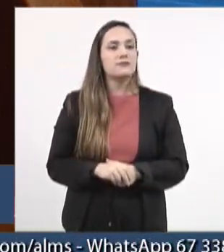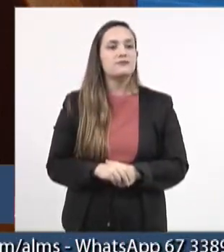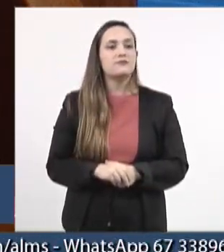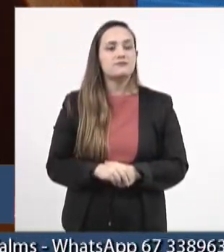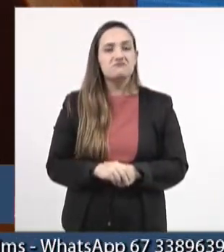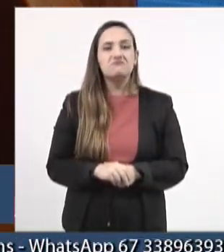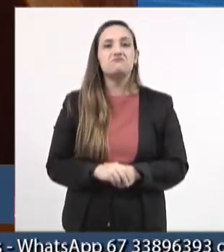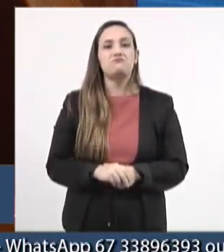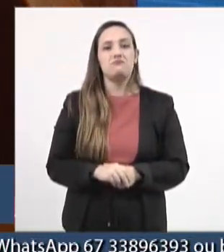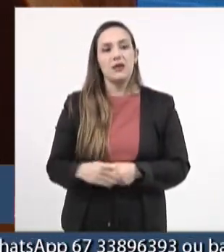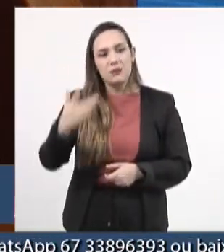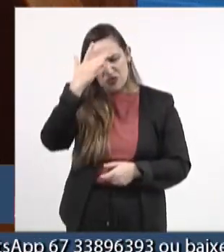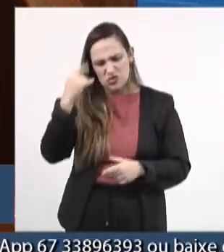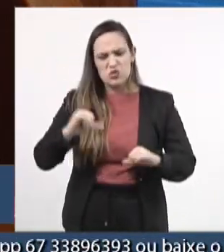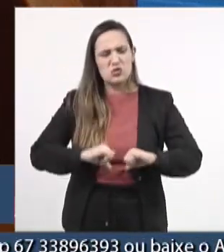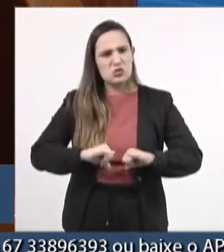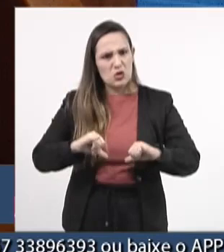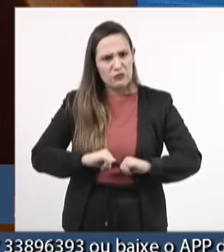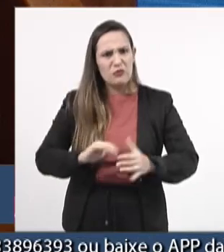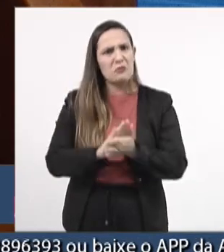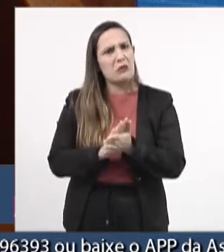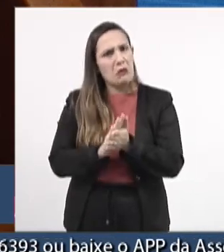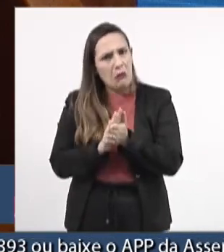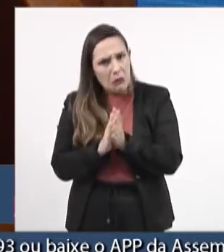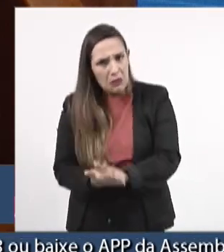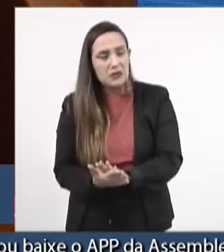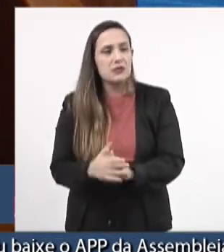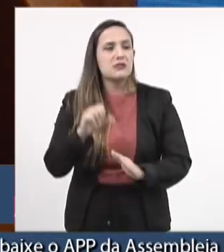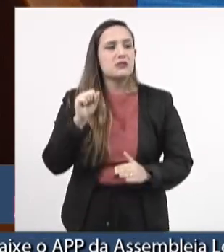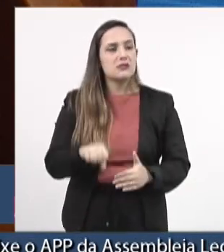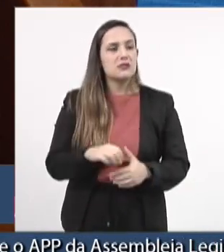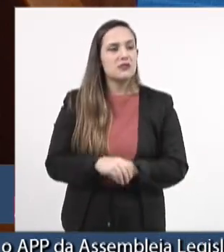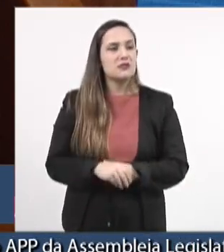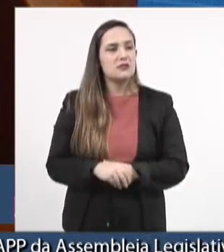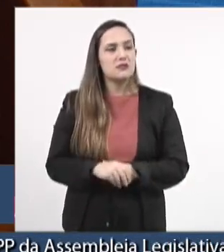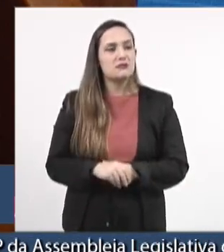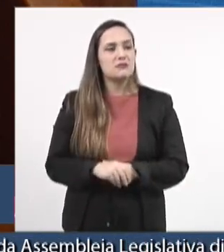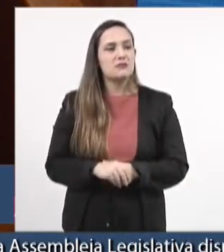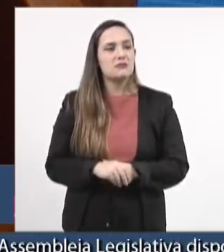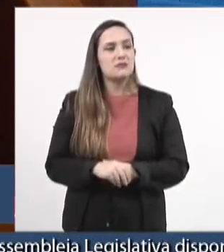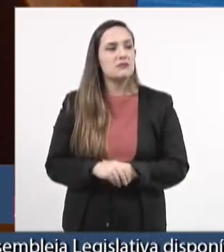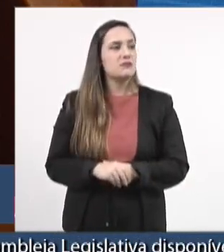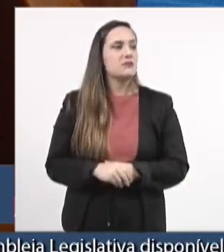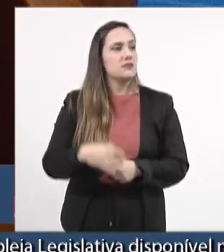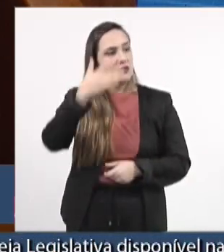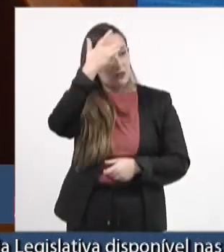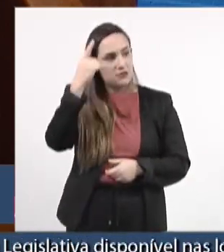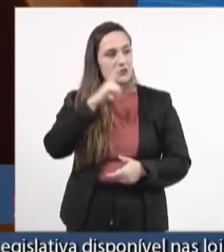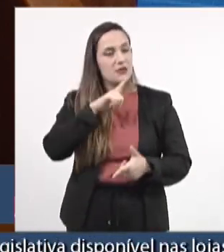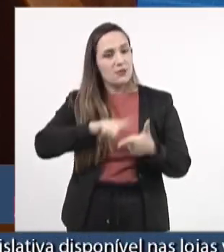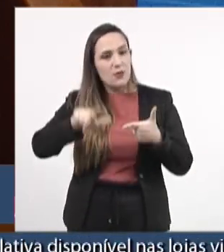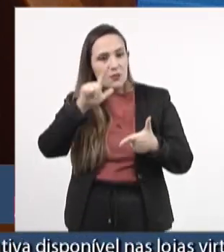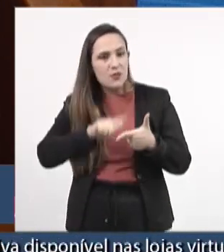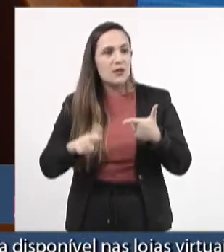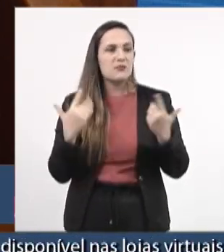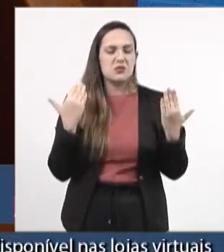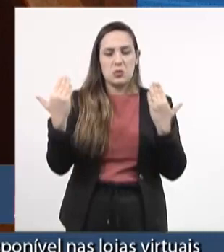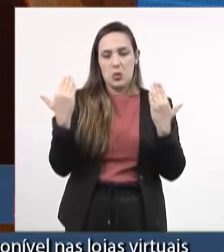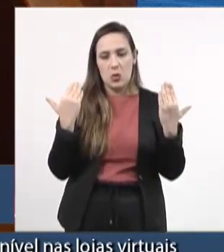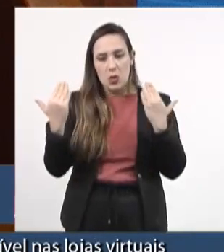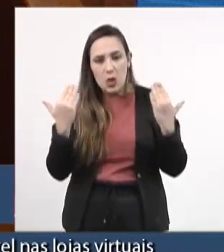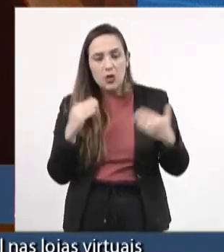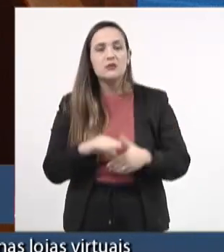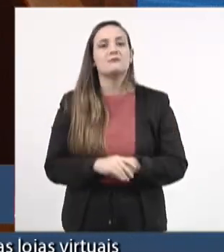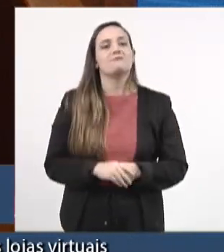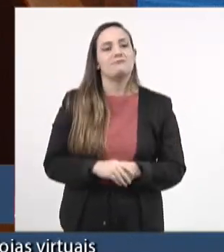pessoas sofrem de discriminação, de preconceito, são pessoas que têm problemas psicológicos, por